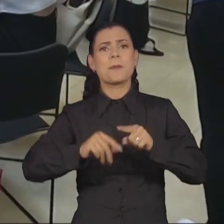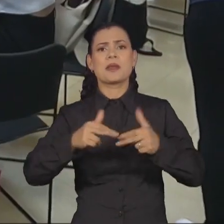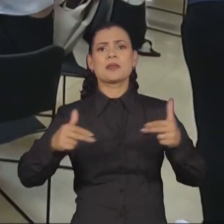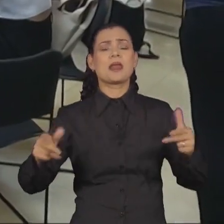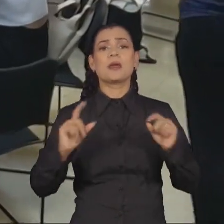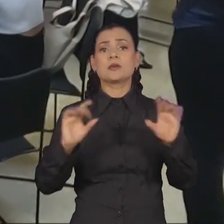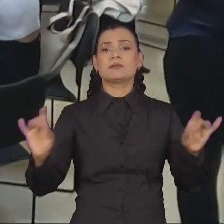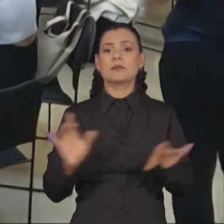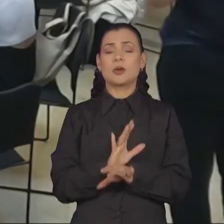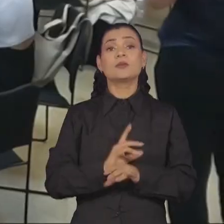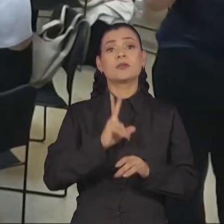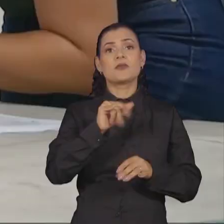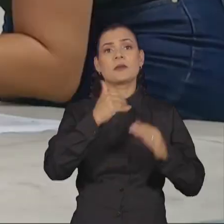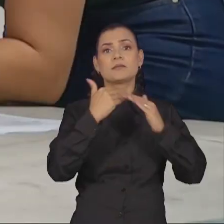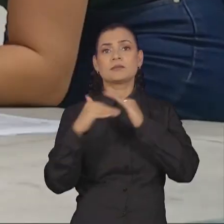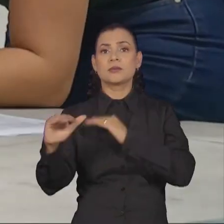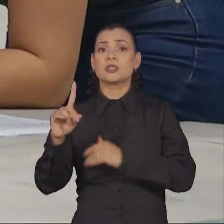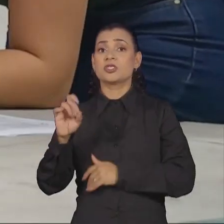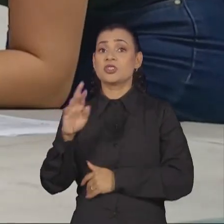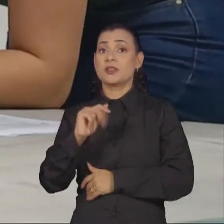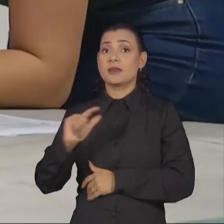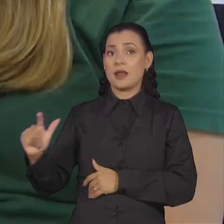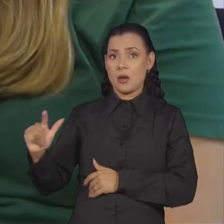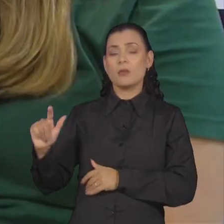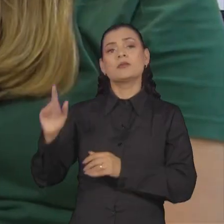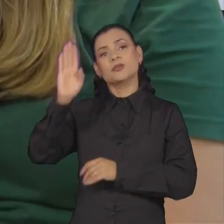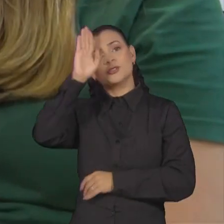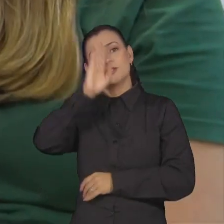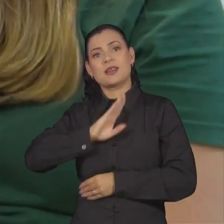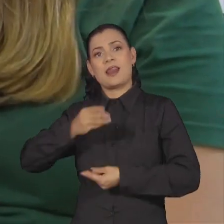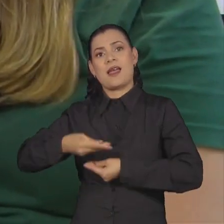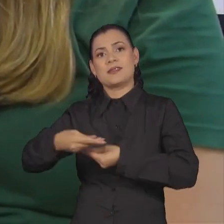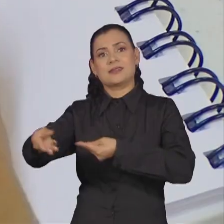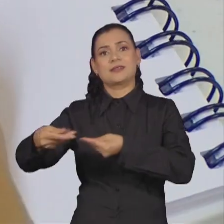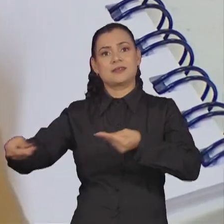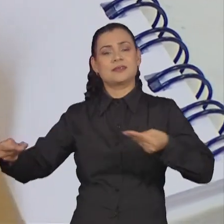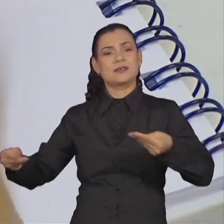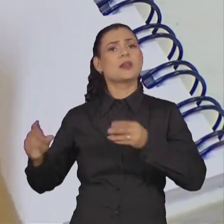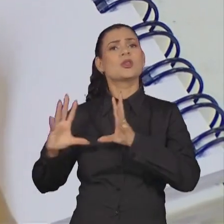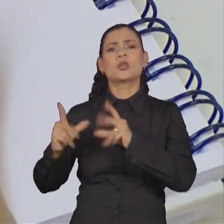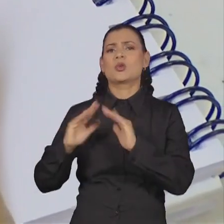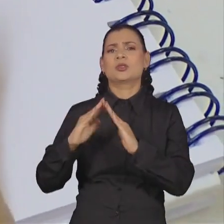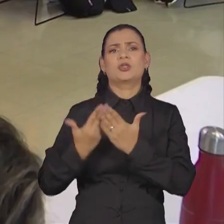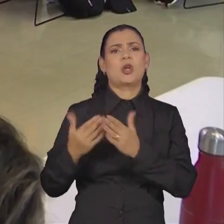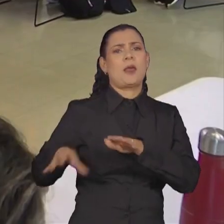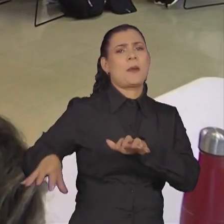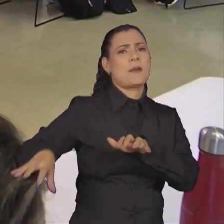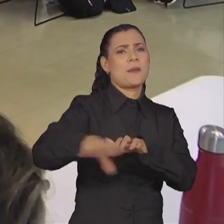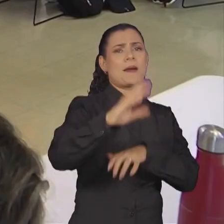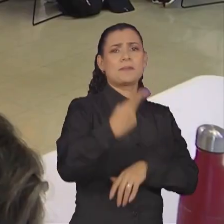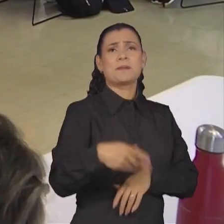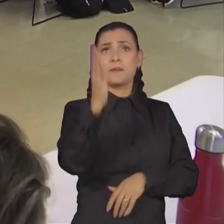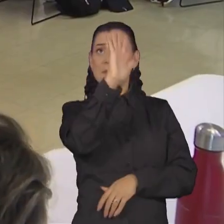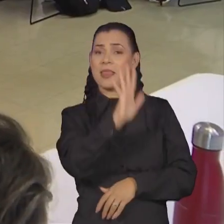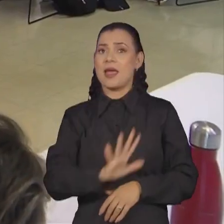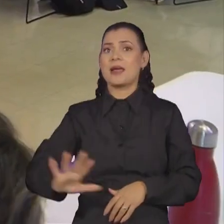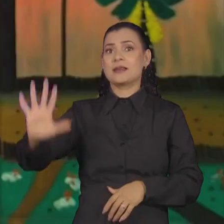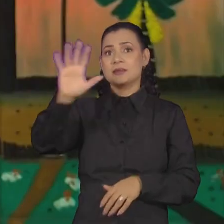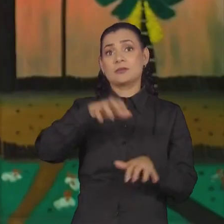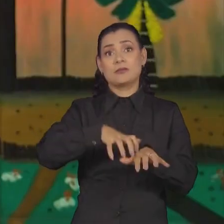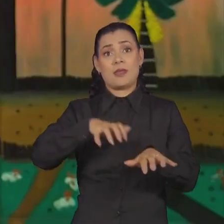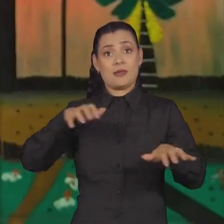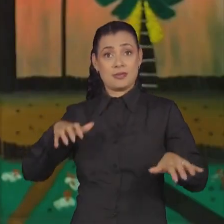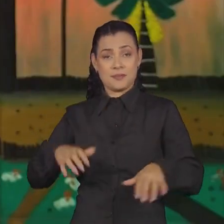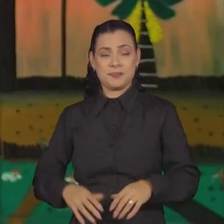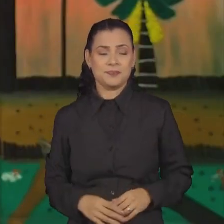se tornarão digitais e estarão disponíveis gratuitamente para todas as escolas do país em formato EAD.